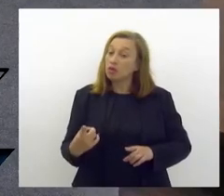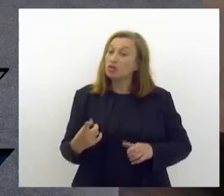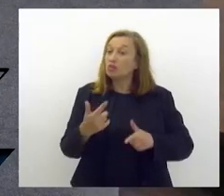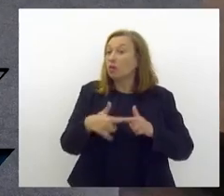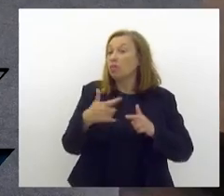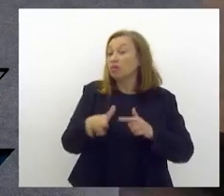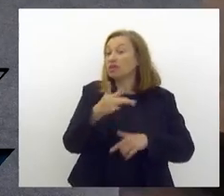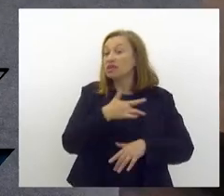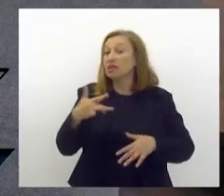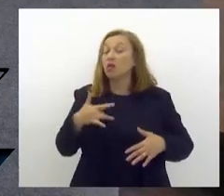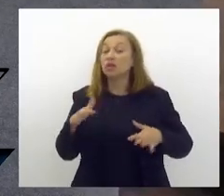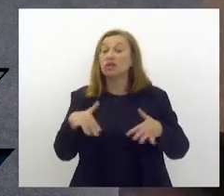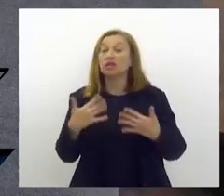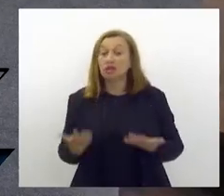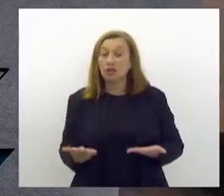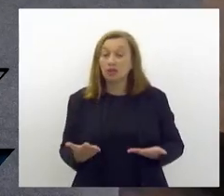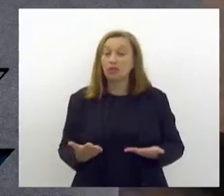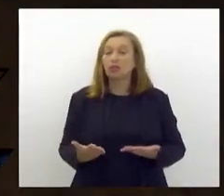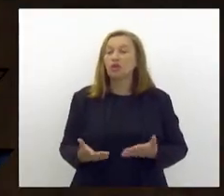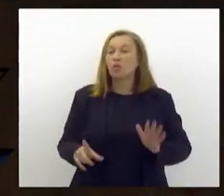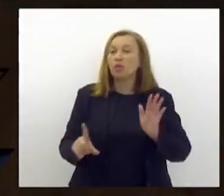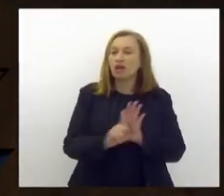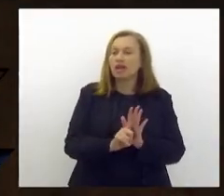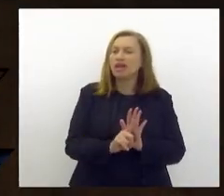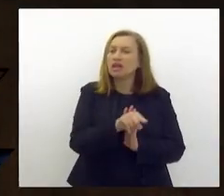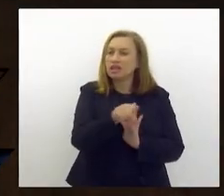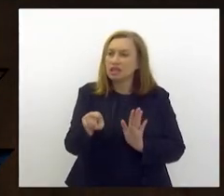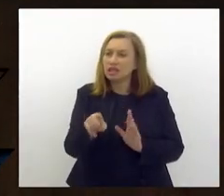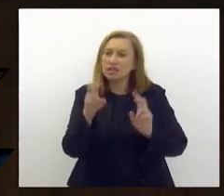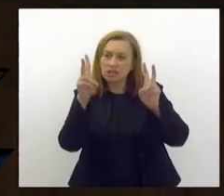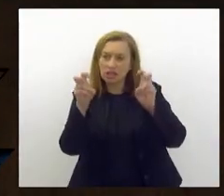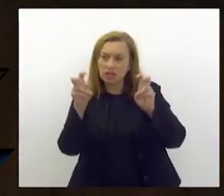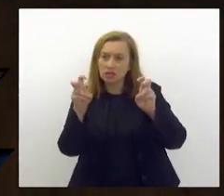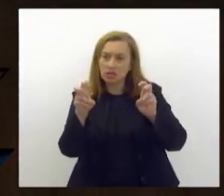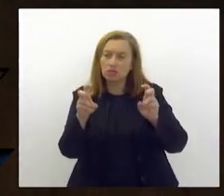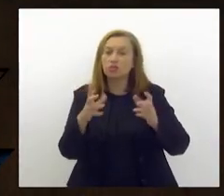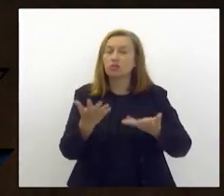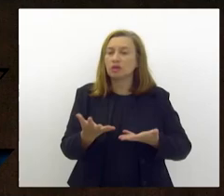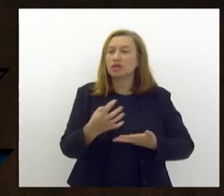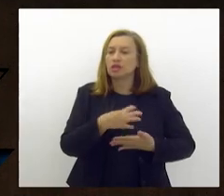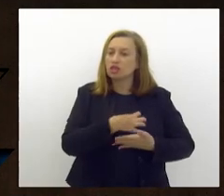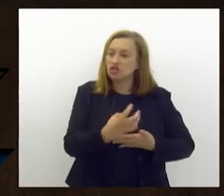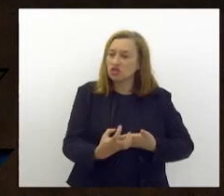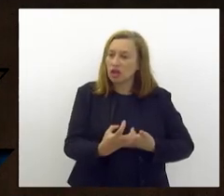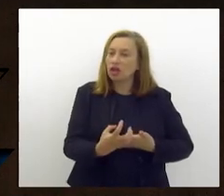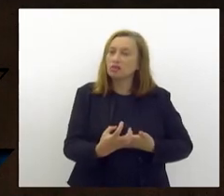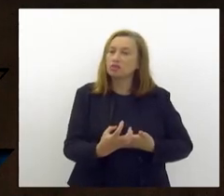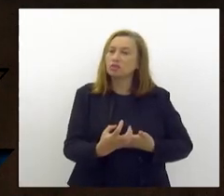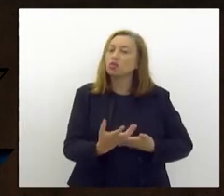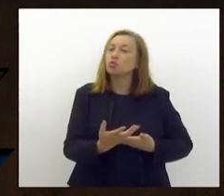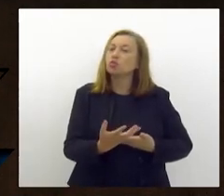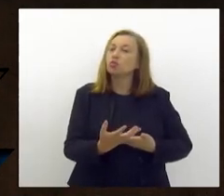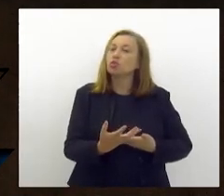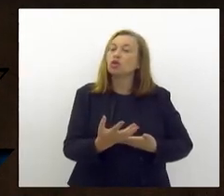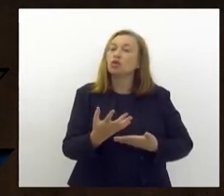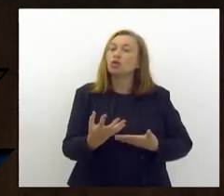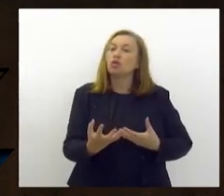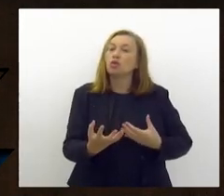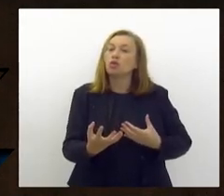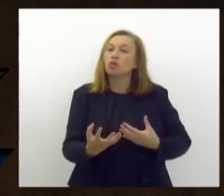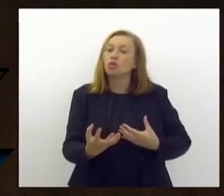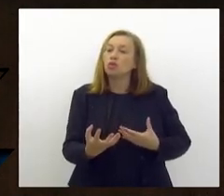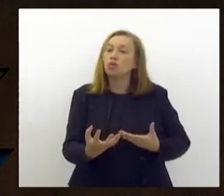saúde. Então, essa lei determina que, nesses casos, seja custeado, e mais do que isso, os implantes